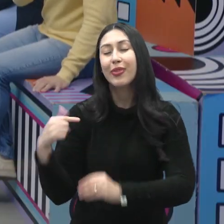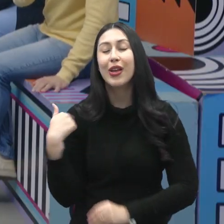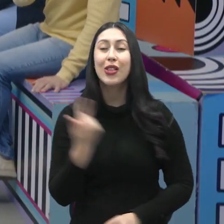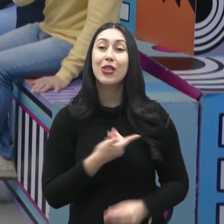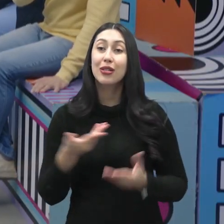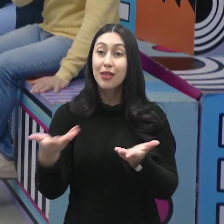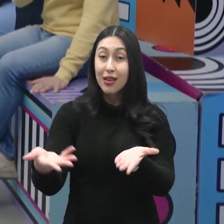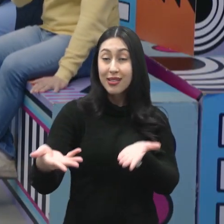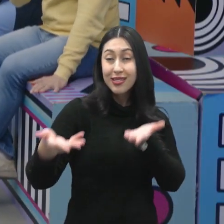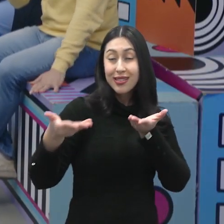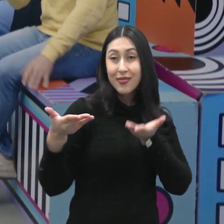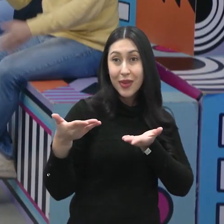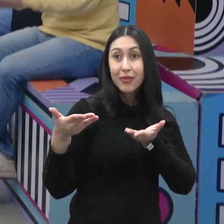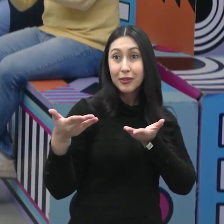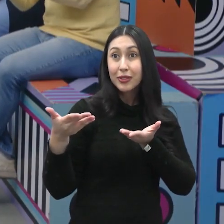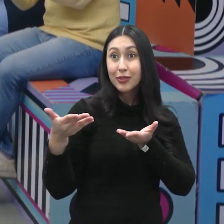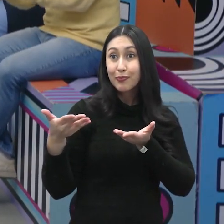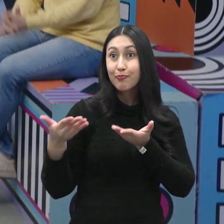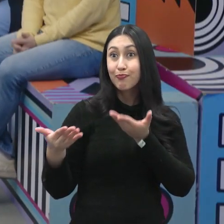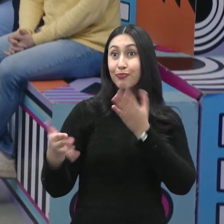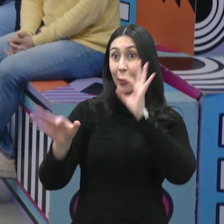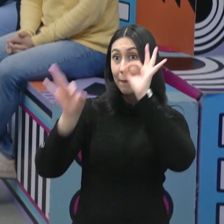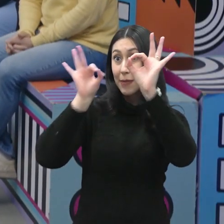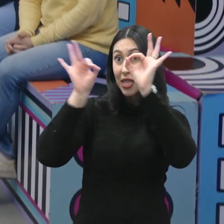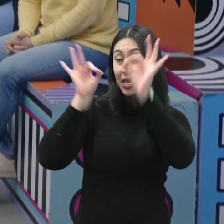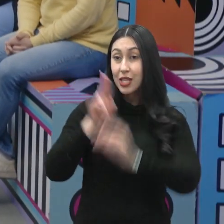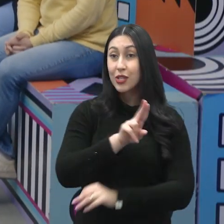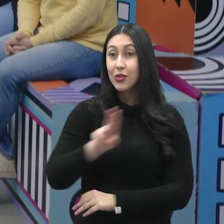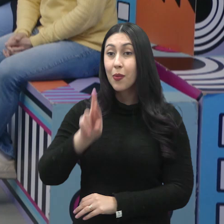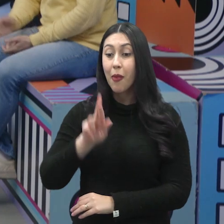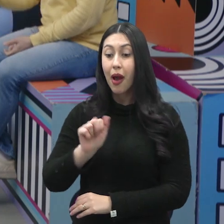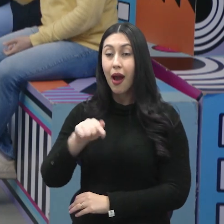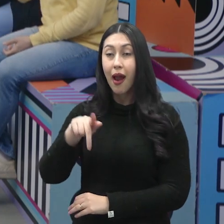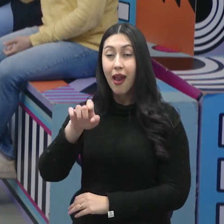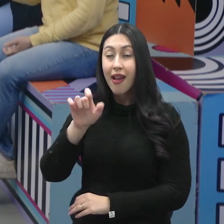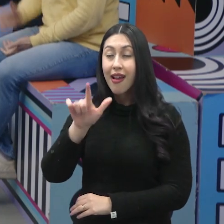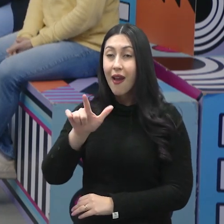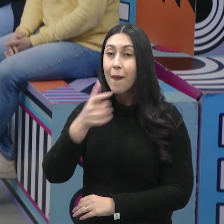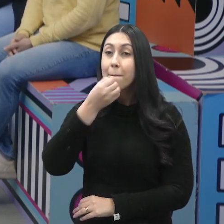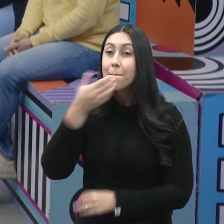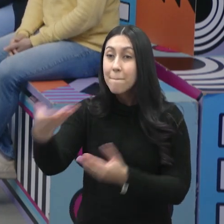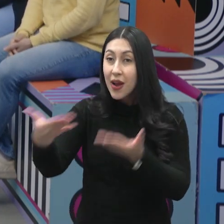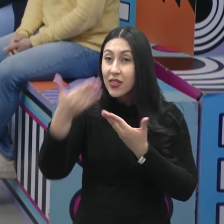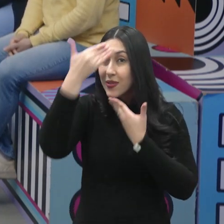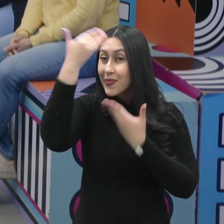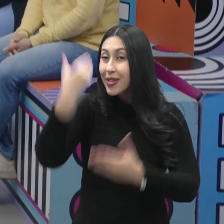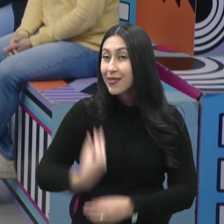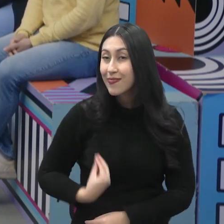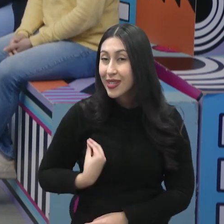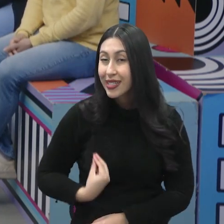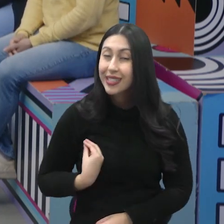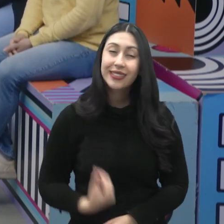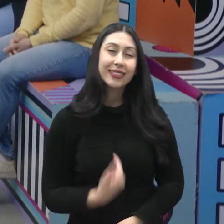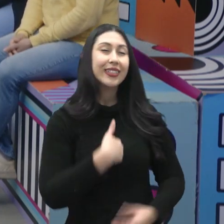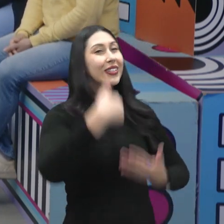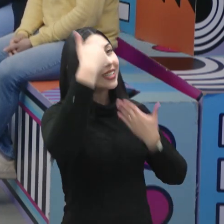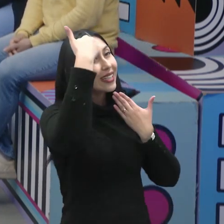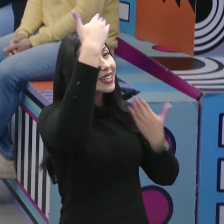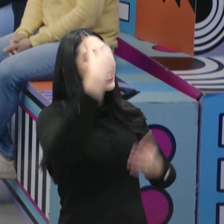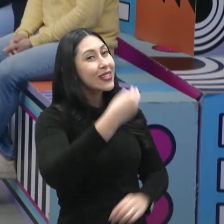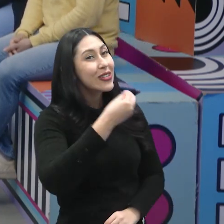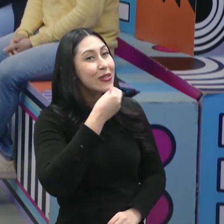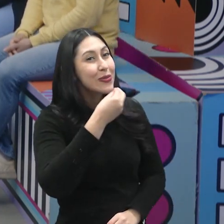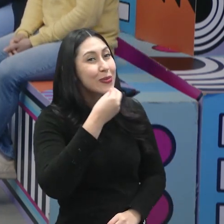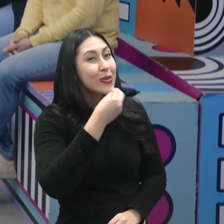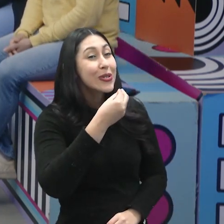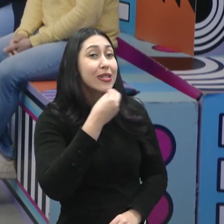gente recebe aqui no nosso estúdio a psicanalista Raquel Armelin. Bem-vinda, doutora. Obrigado pela presença. Eu que agradeço a